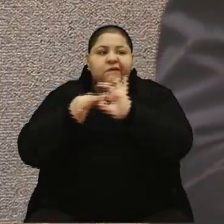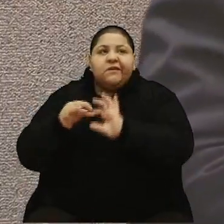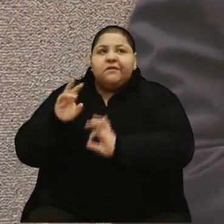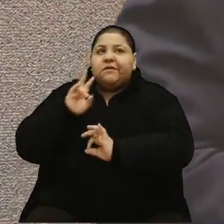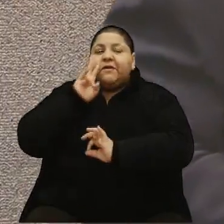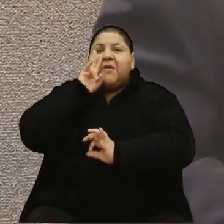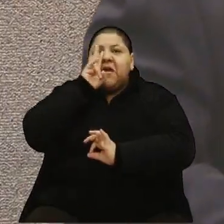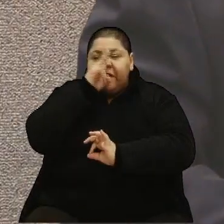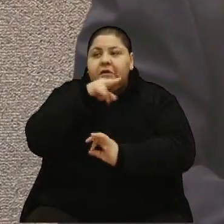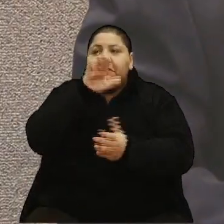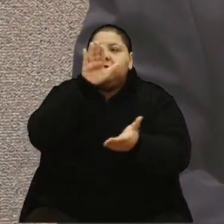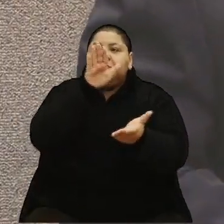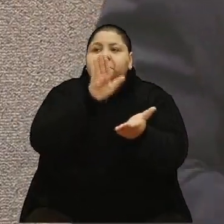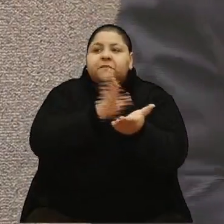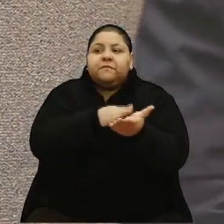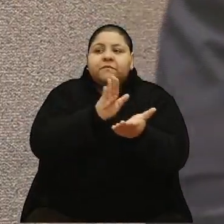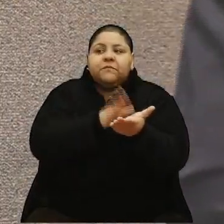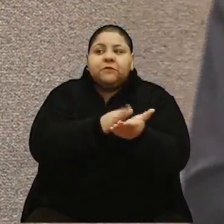e cobrar,